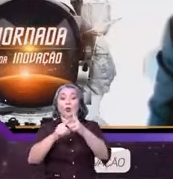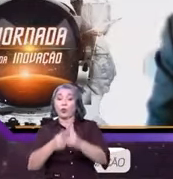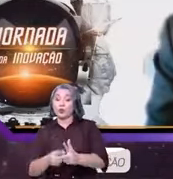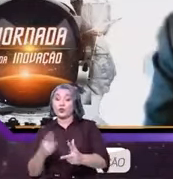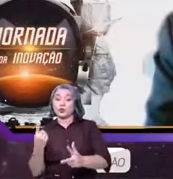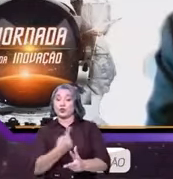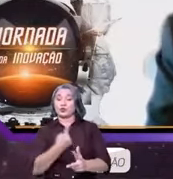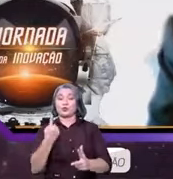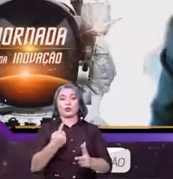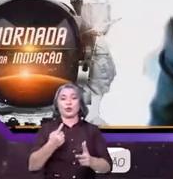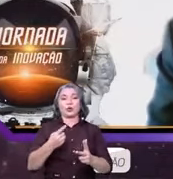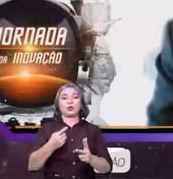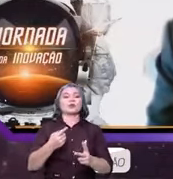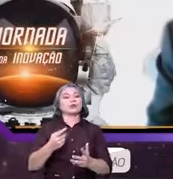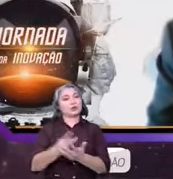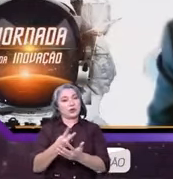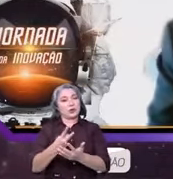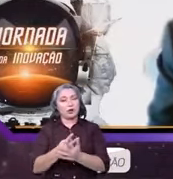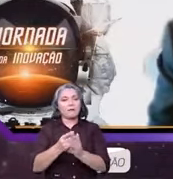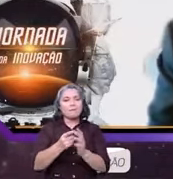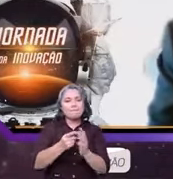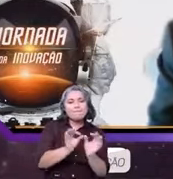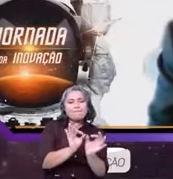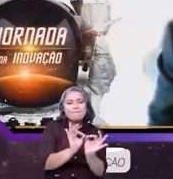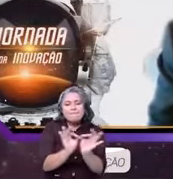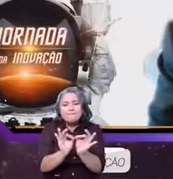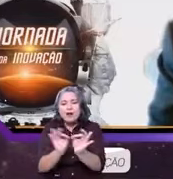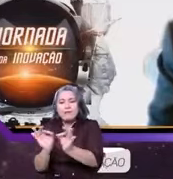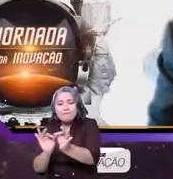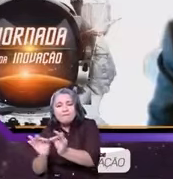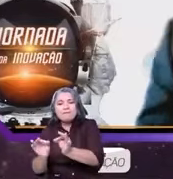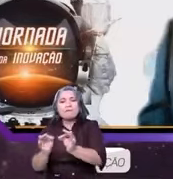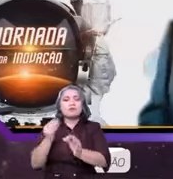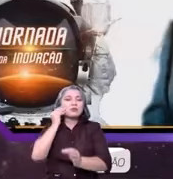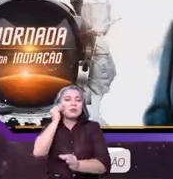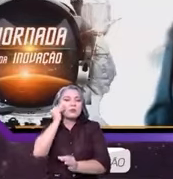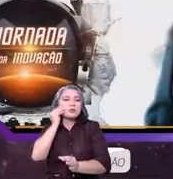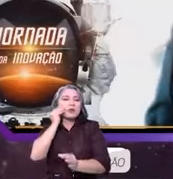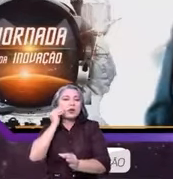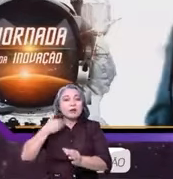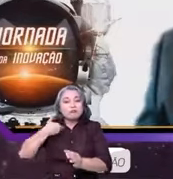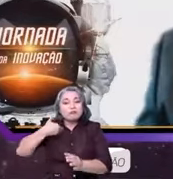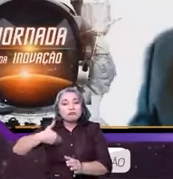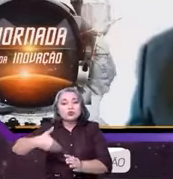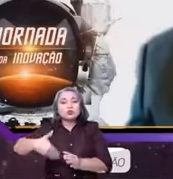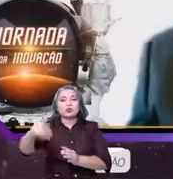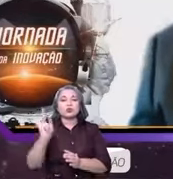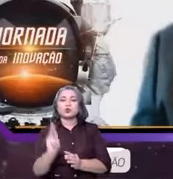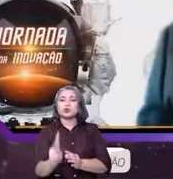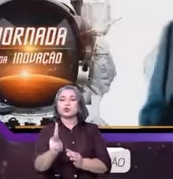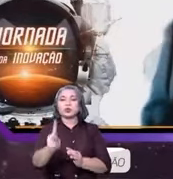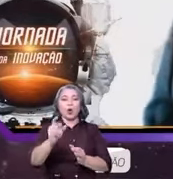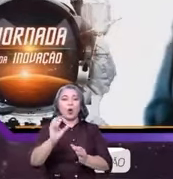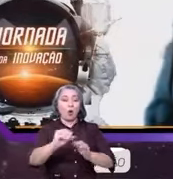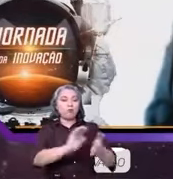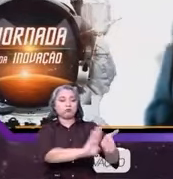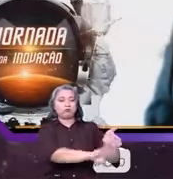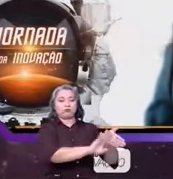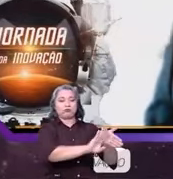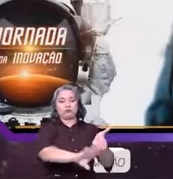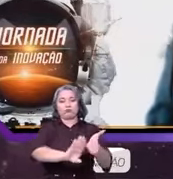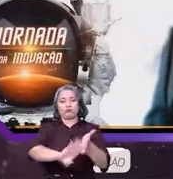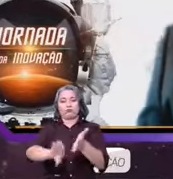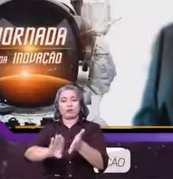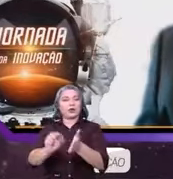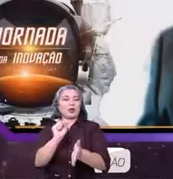erros, ajustar a nossa experimentação e seguir adiante. Ou descartando